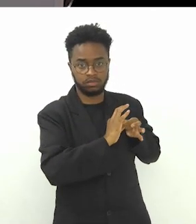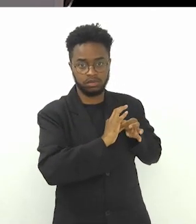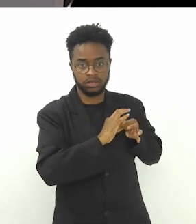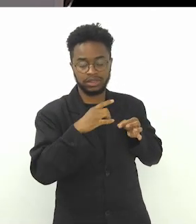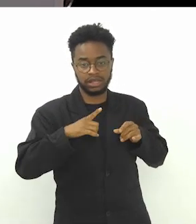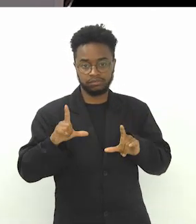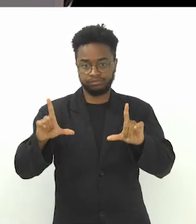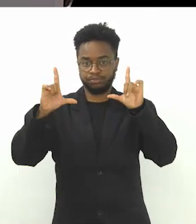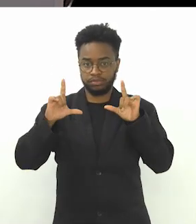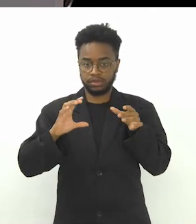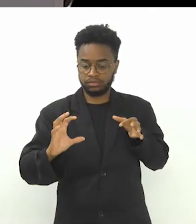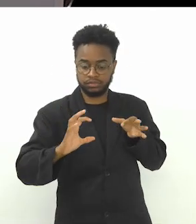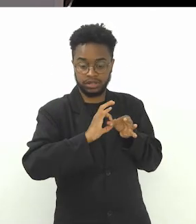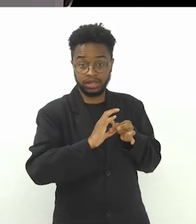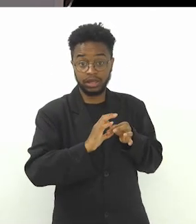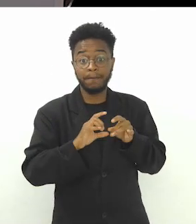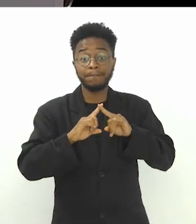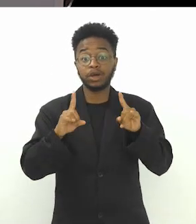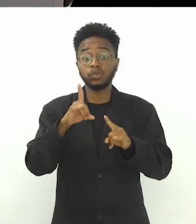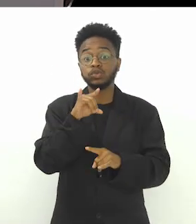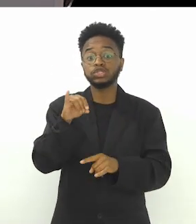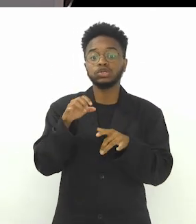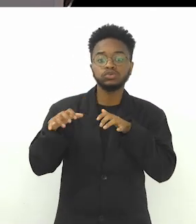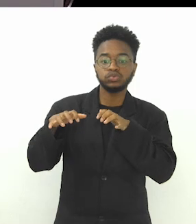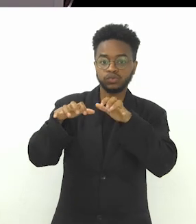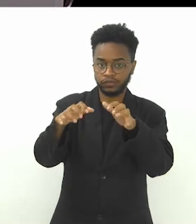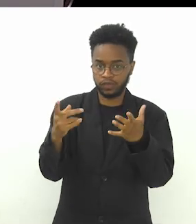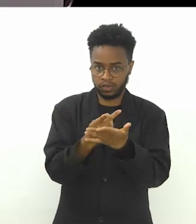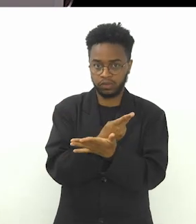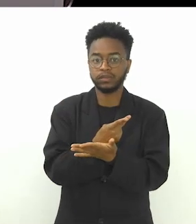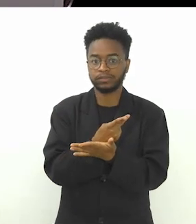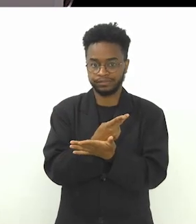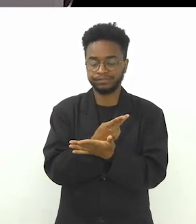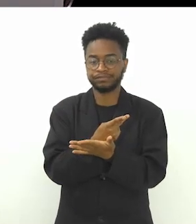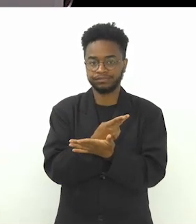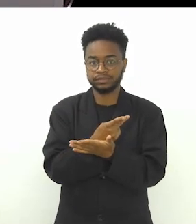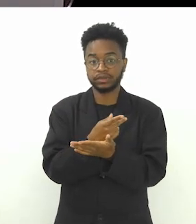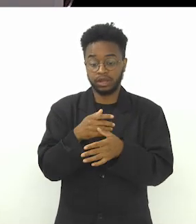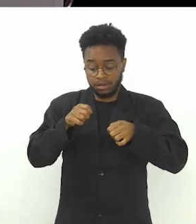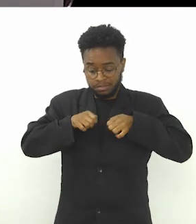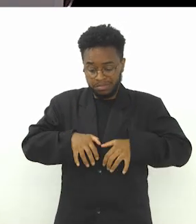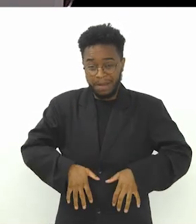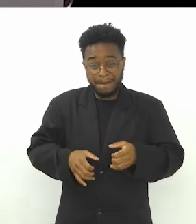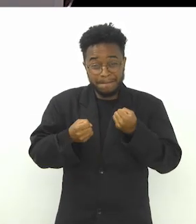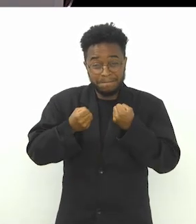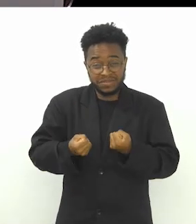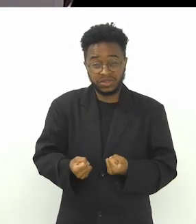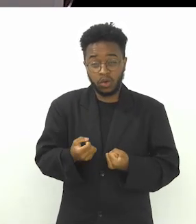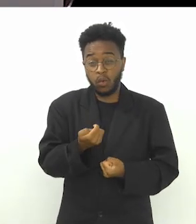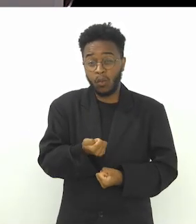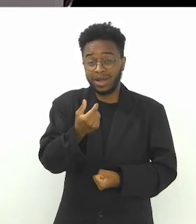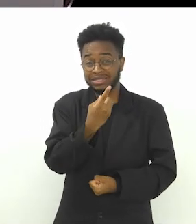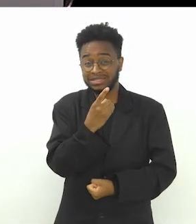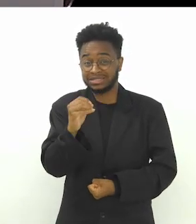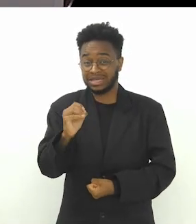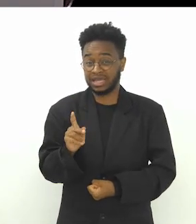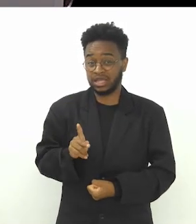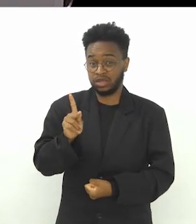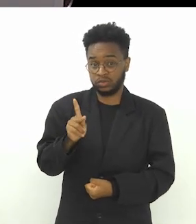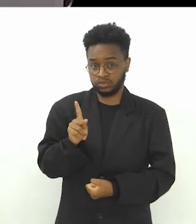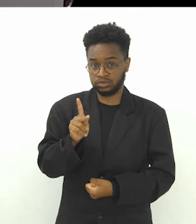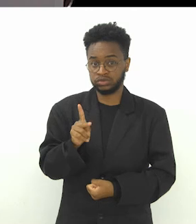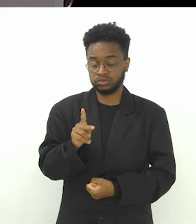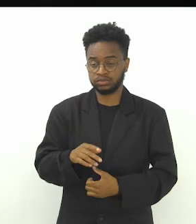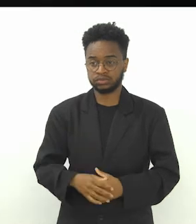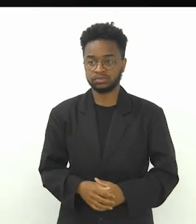à tela. E nesse dia choveu, tá? Choveu, esse manto ficou pesando quase 100 quilos. Esse